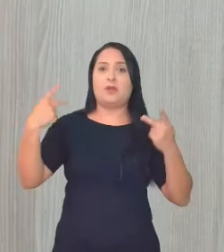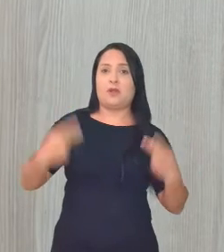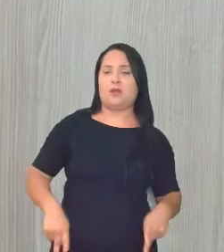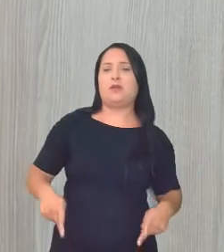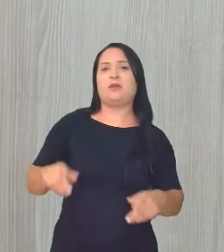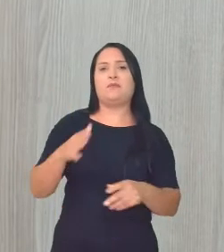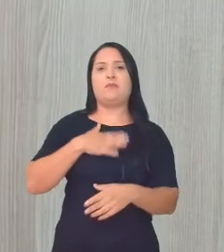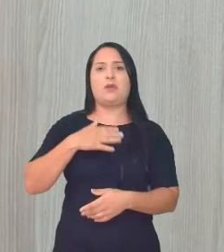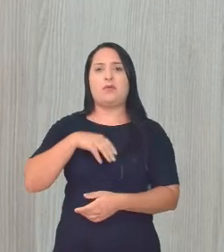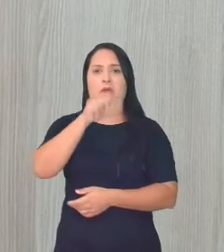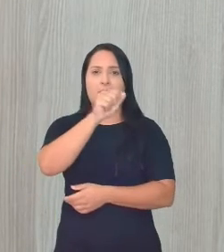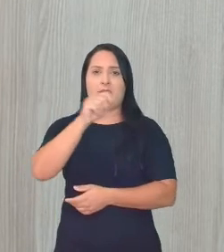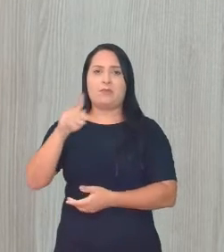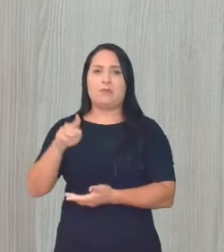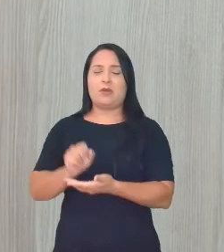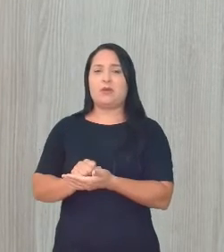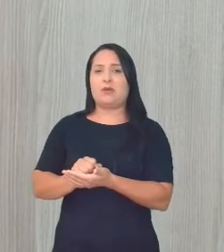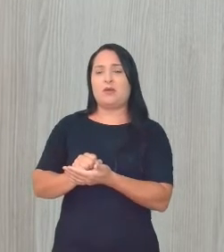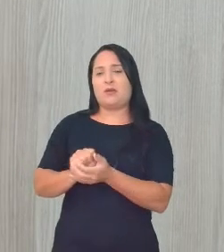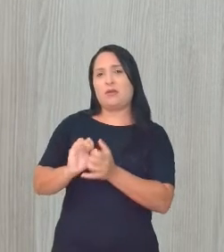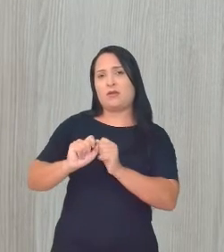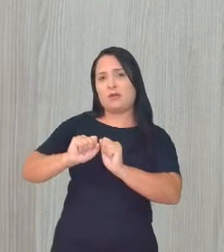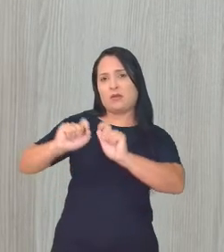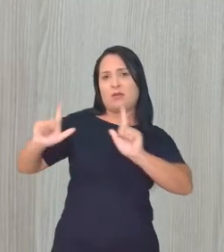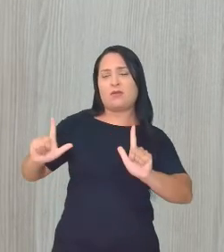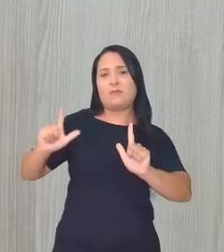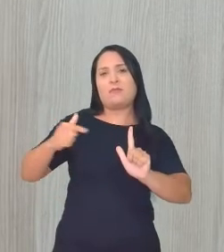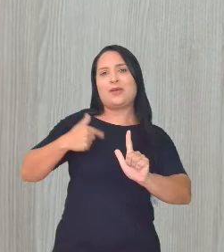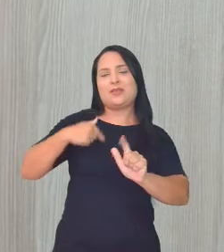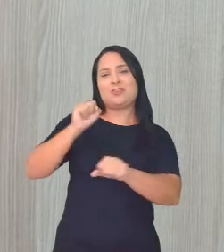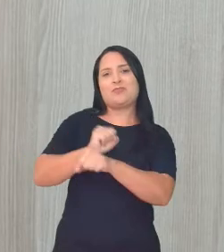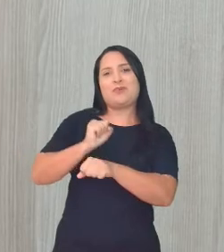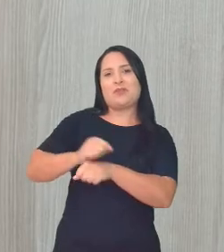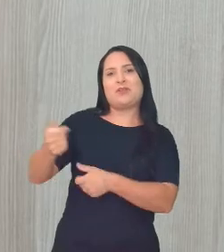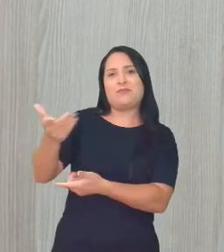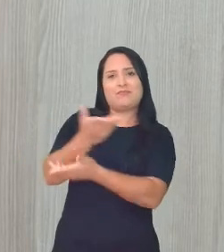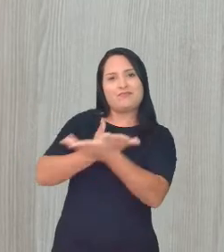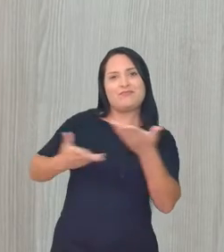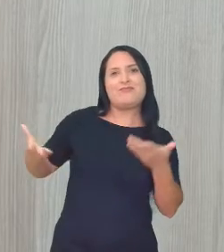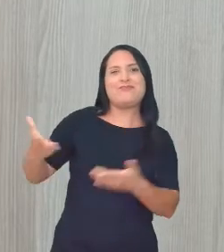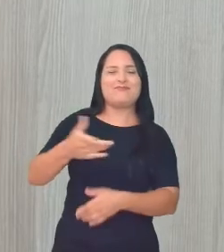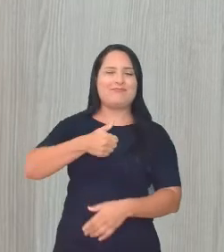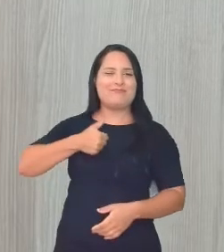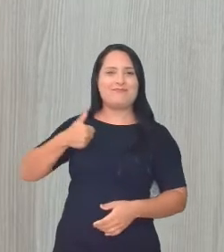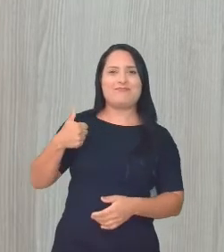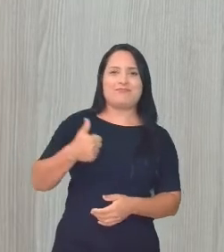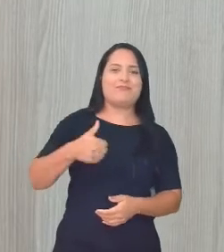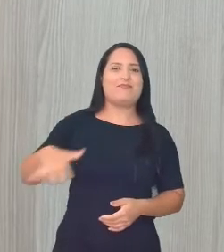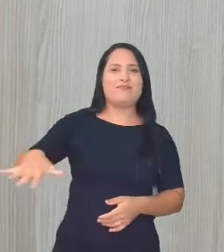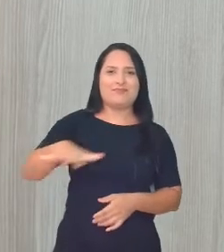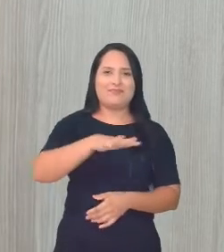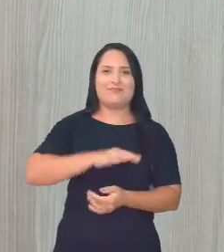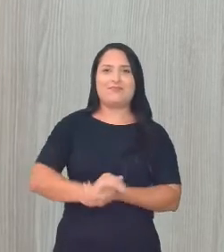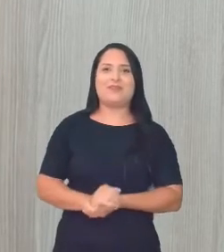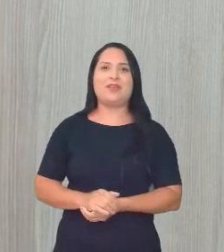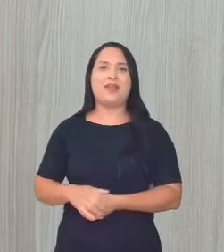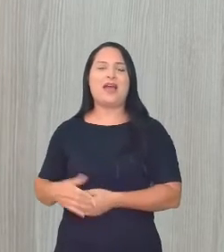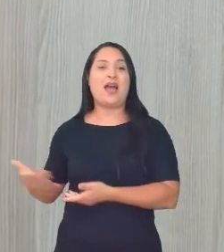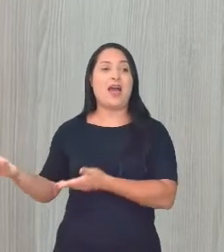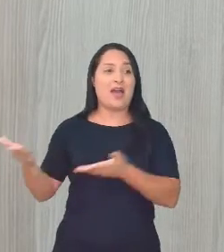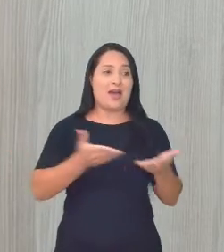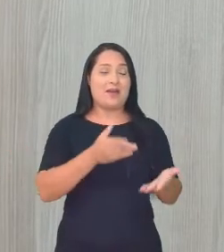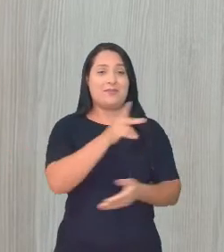o meu aplicativo aberto, esperando a sua interação, pessoal. Agora voltamos à professora